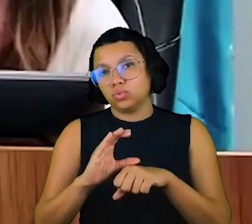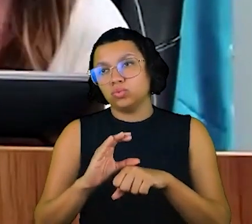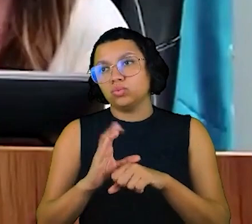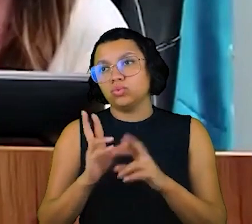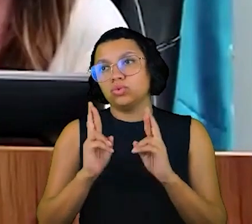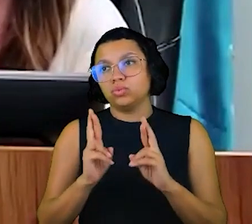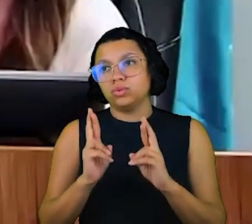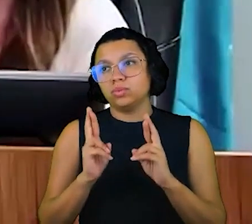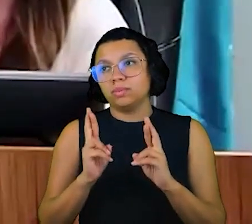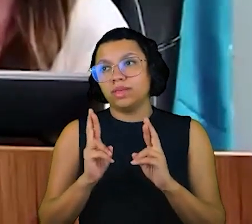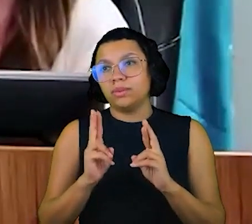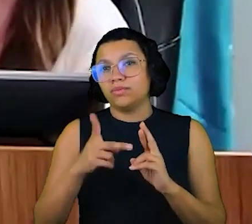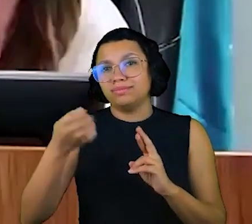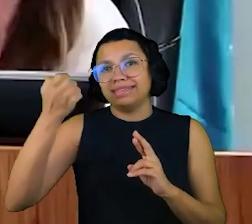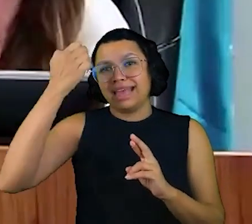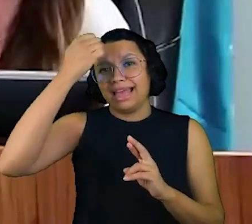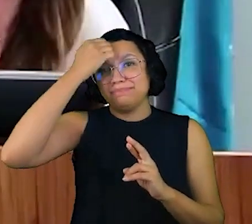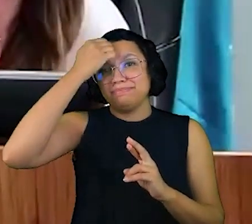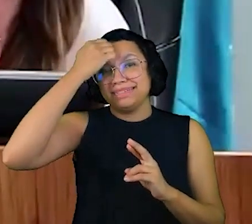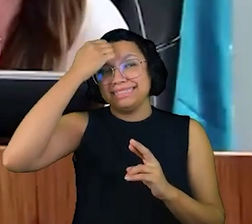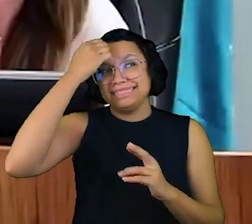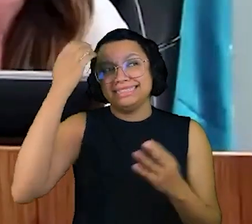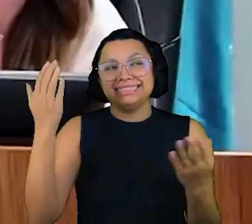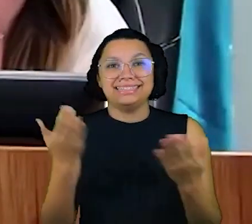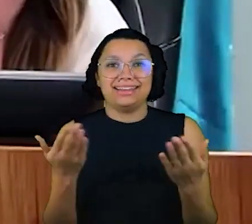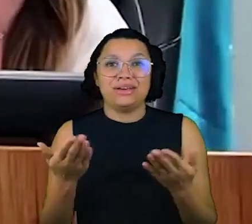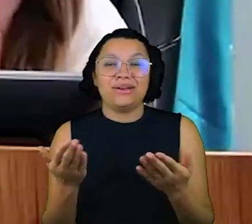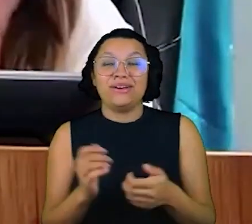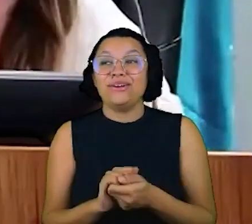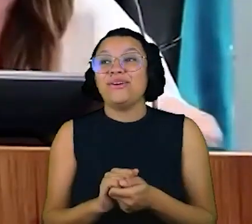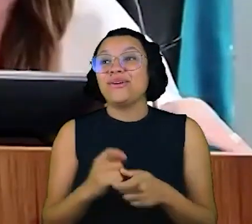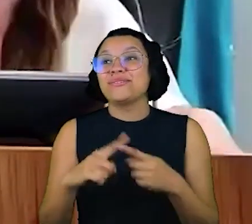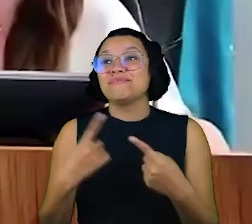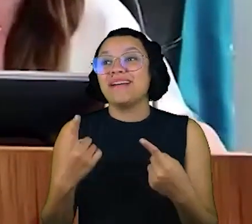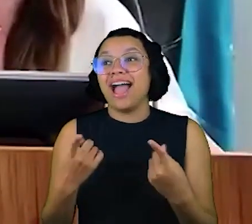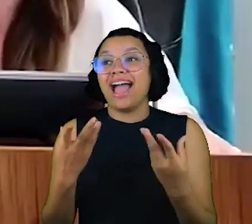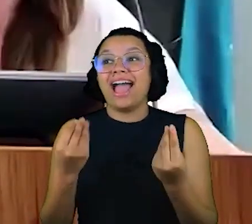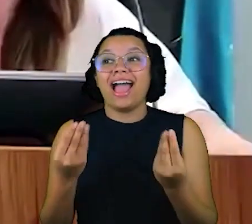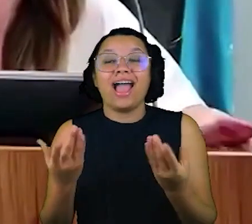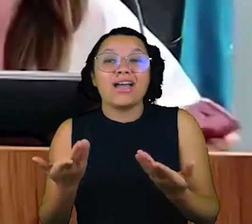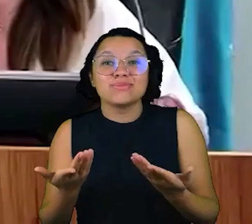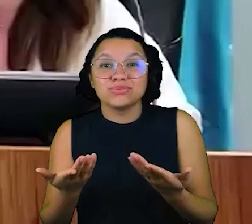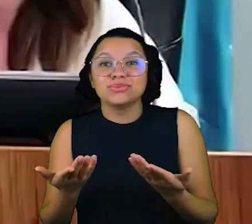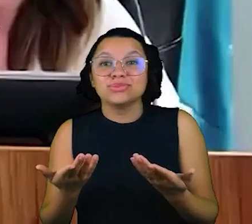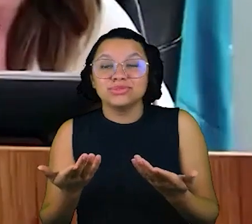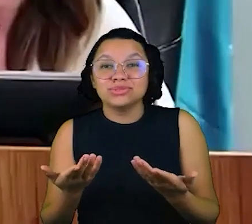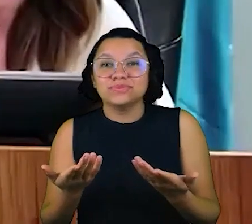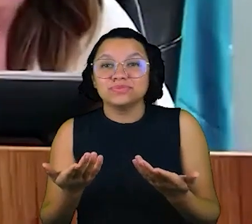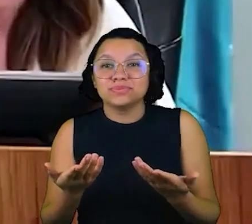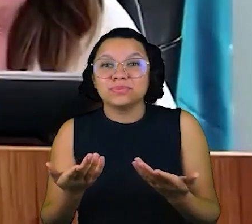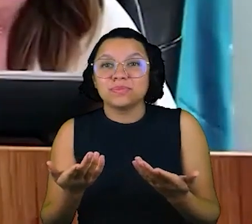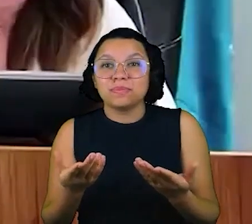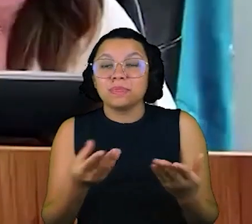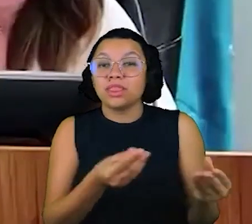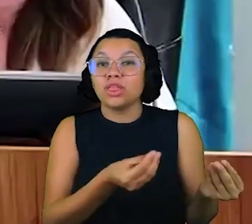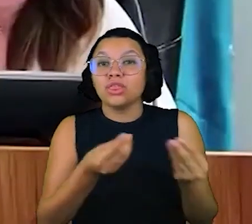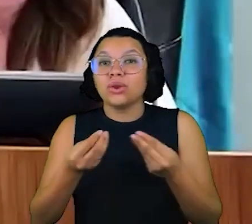inscreveram nesse curso, espero que não estejam arrependidos a essa altura do campeonato, né? Muitos